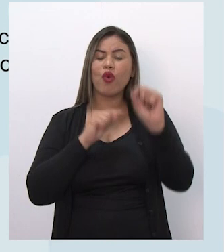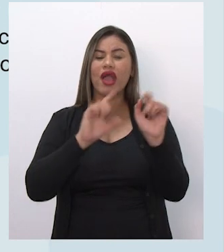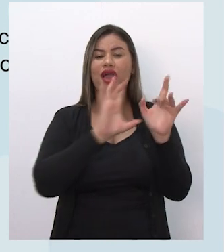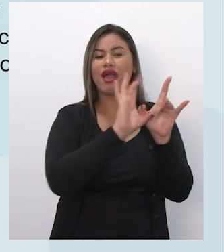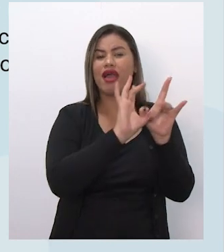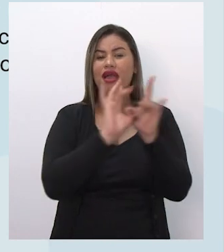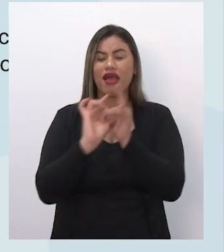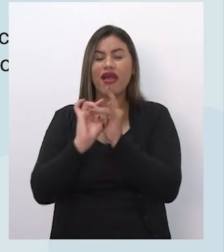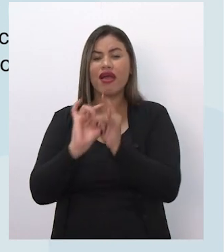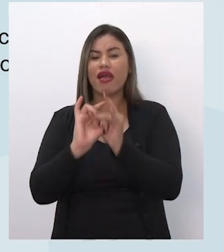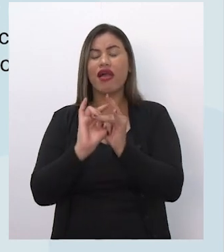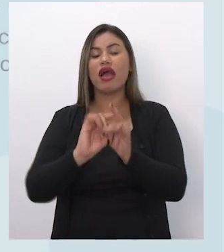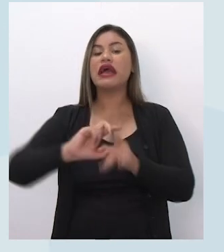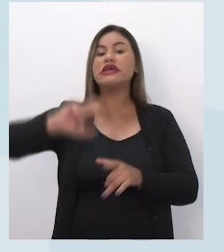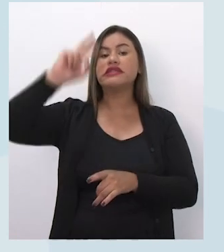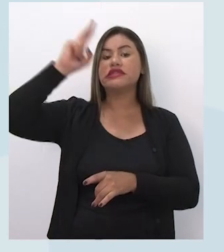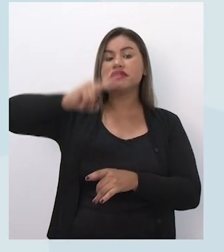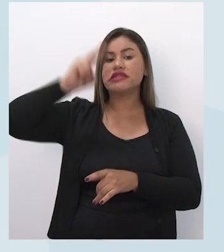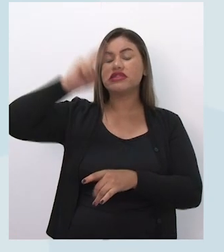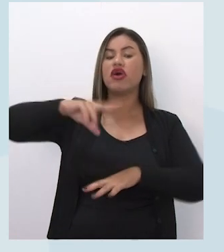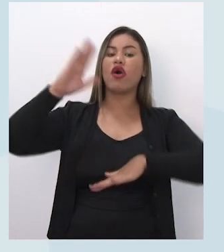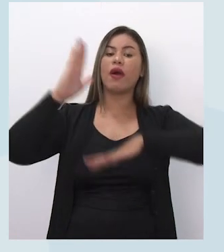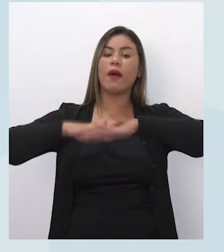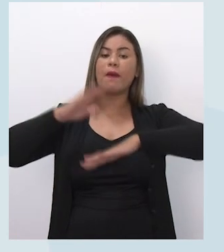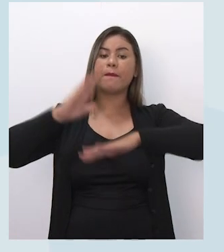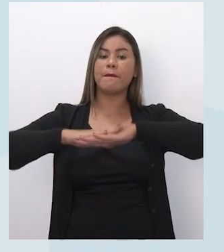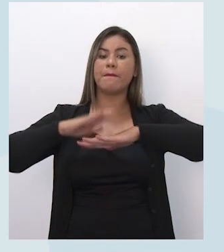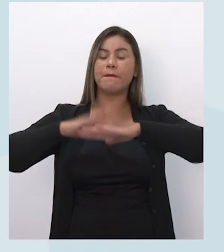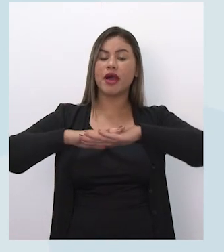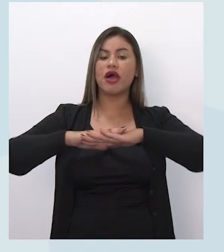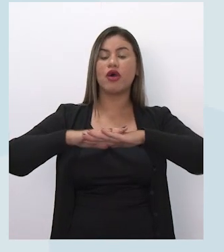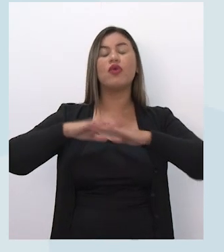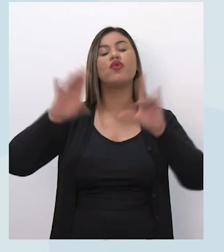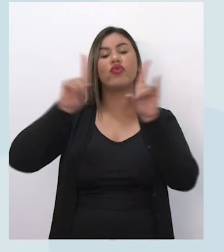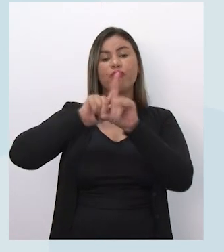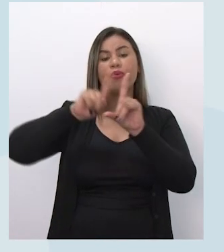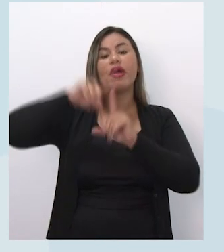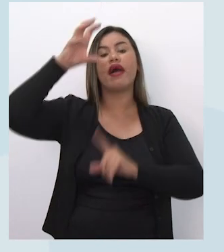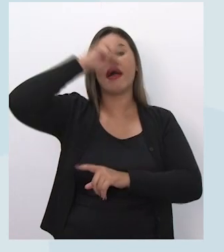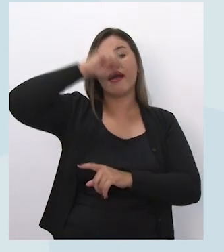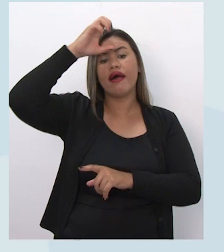entrelaçamento entre a história, a vida prática e aprendizagem.